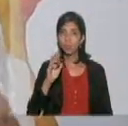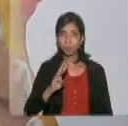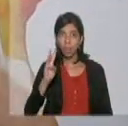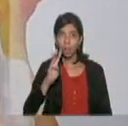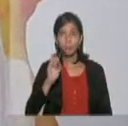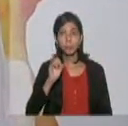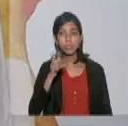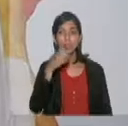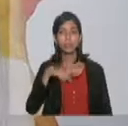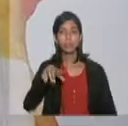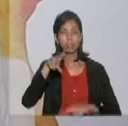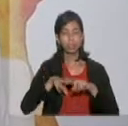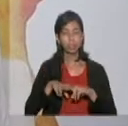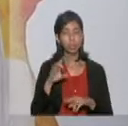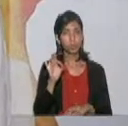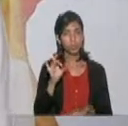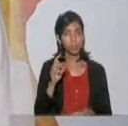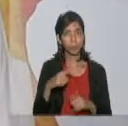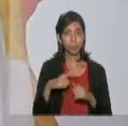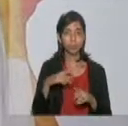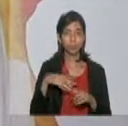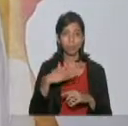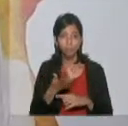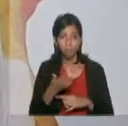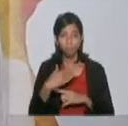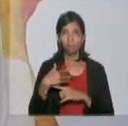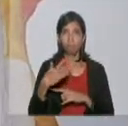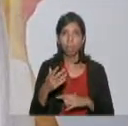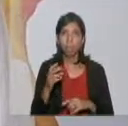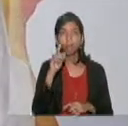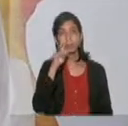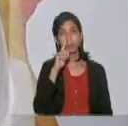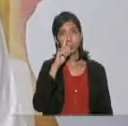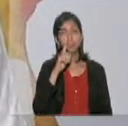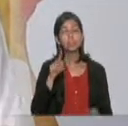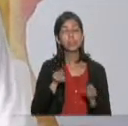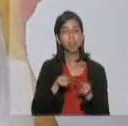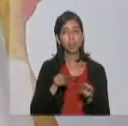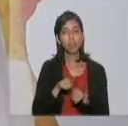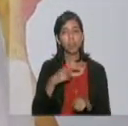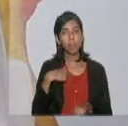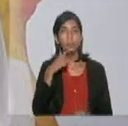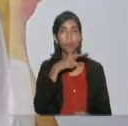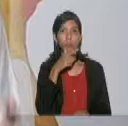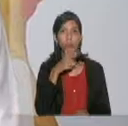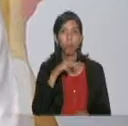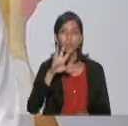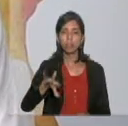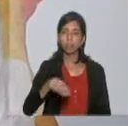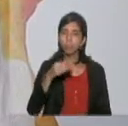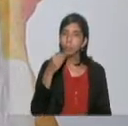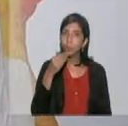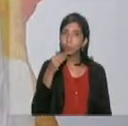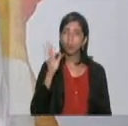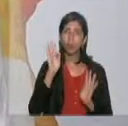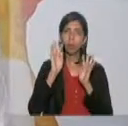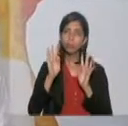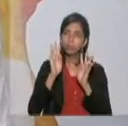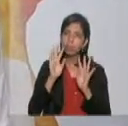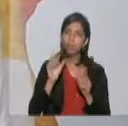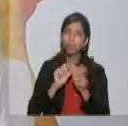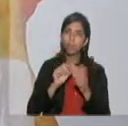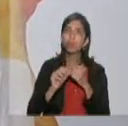engolir, o corpo defende, né? Faz ânsia de vômito, quando contrai a musculatura, o objeto volta para a boca. E aí ou cai da boca ou a